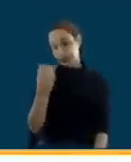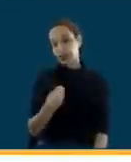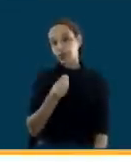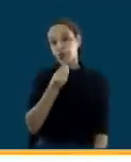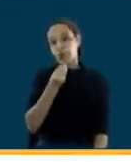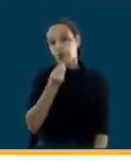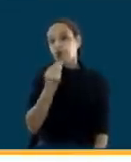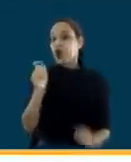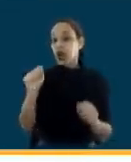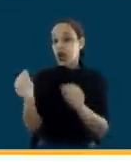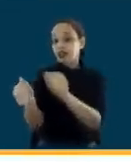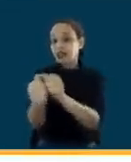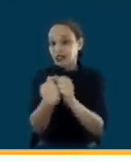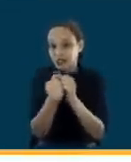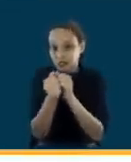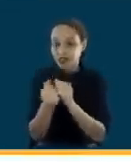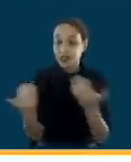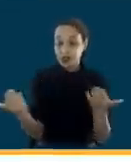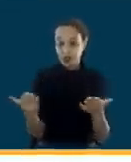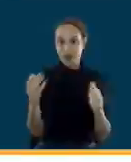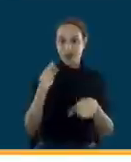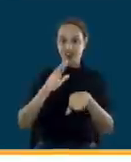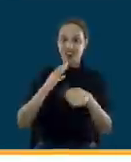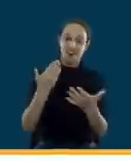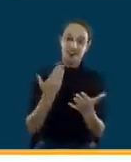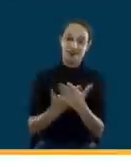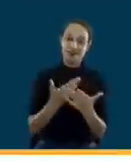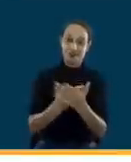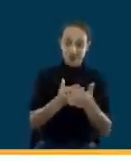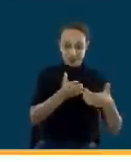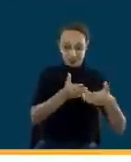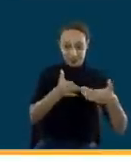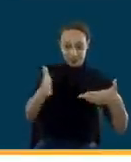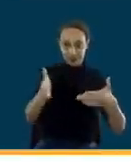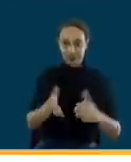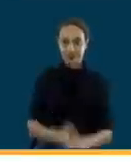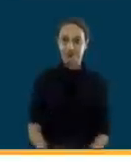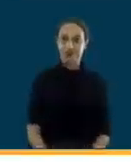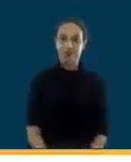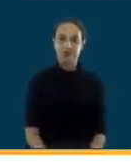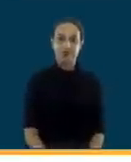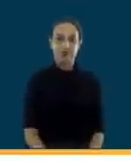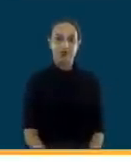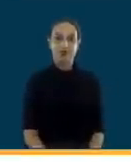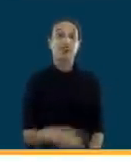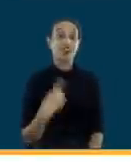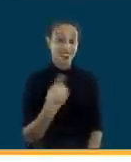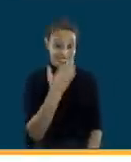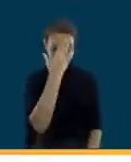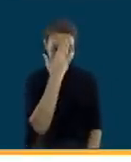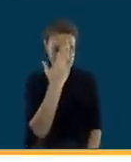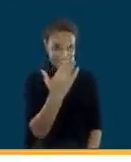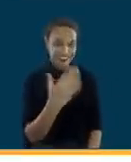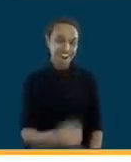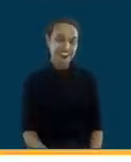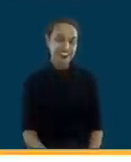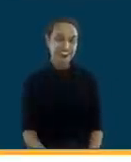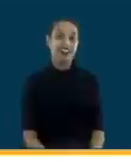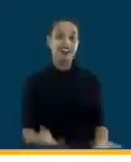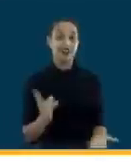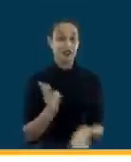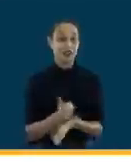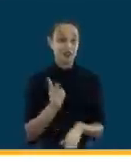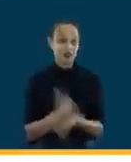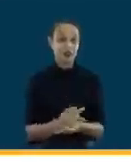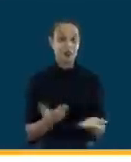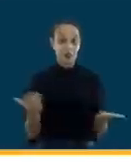abertura dessa aula inaugural da Lei Aldir Blanc. Nós agradecemos, secretário, e prosseguindo com a nossa abertura, nós ouviremos